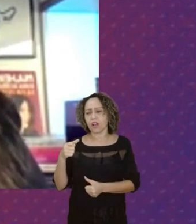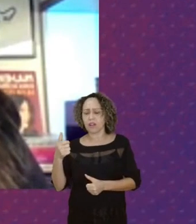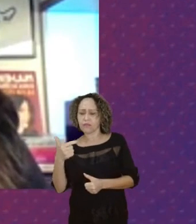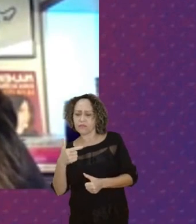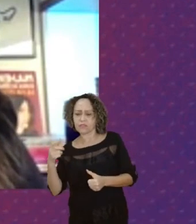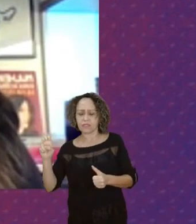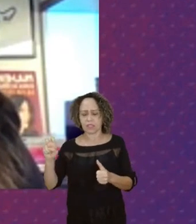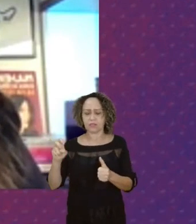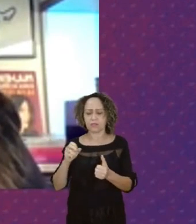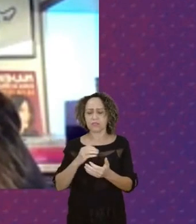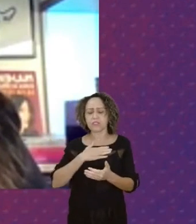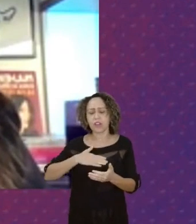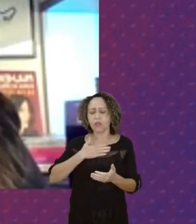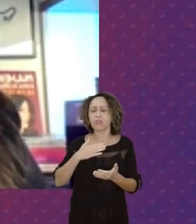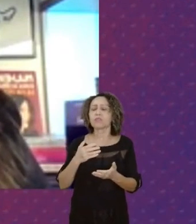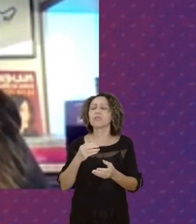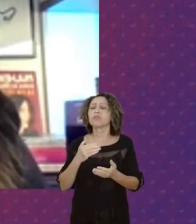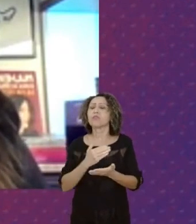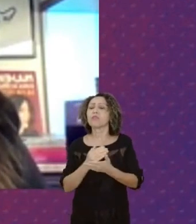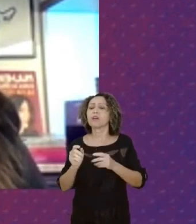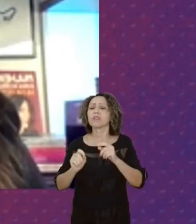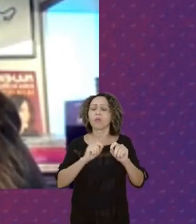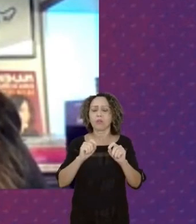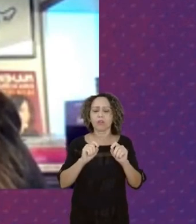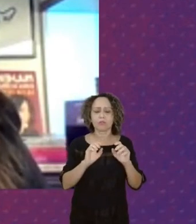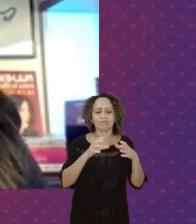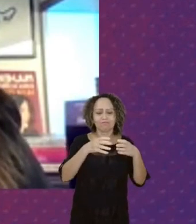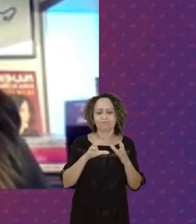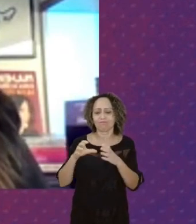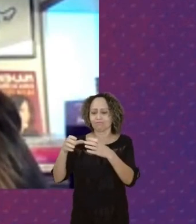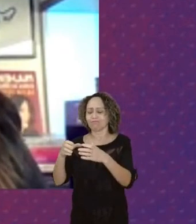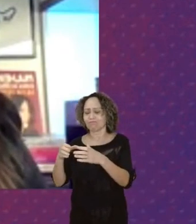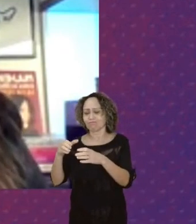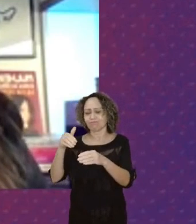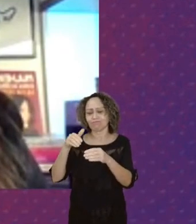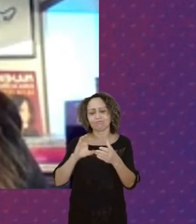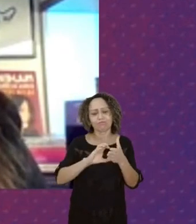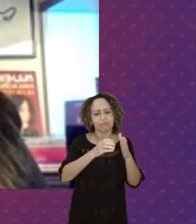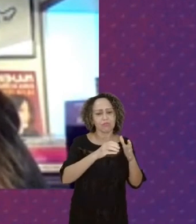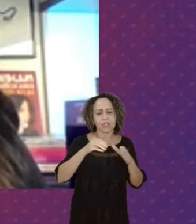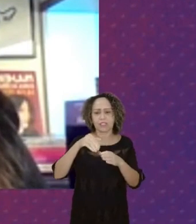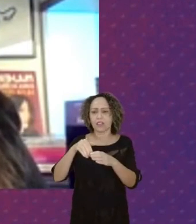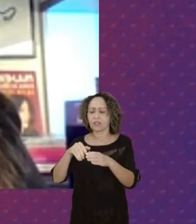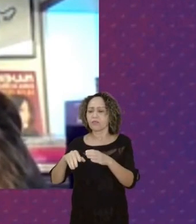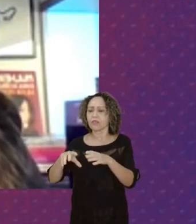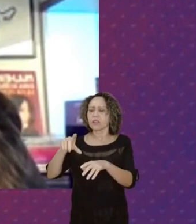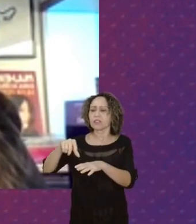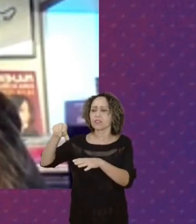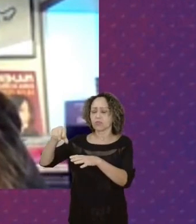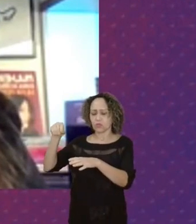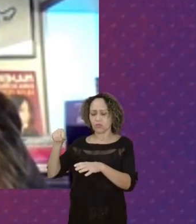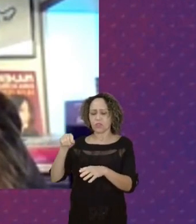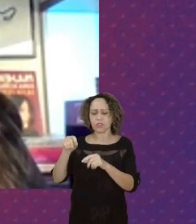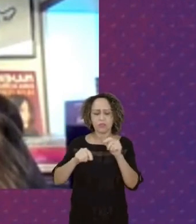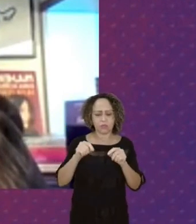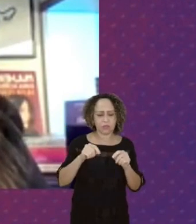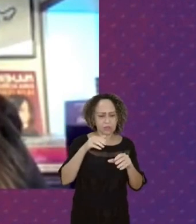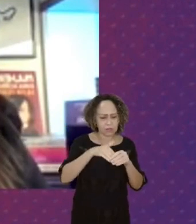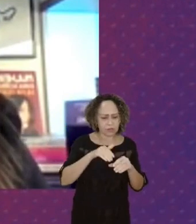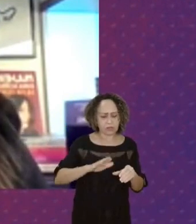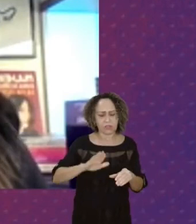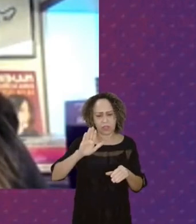partidárias. É nas convenções partidárias em que são escolhidas as candidaturas que vão participar do pleito eleitoral. Então,